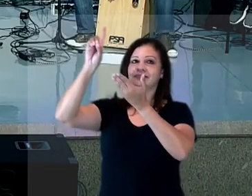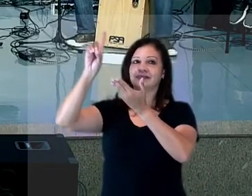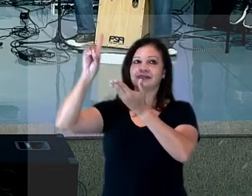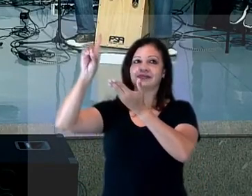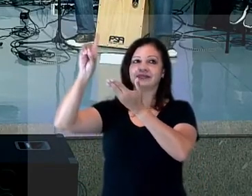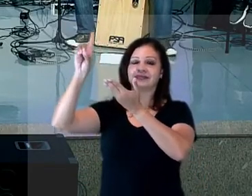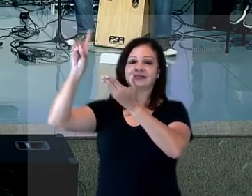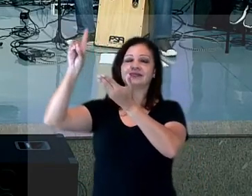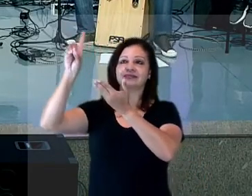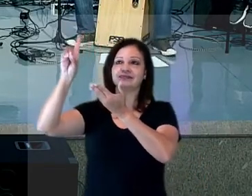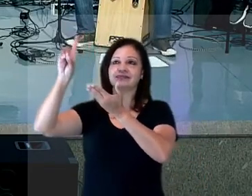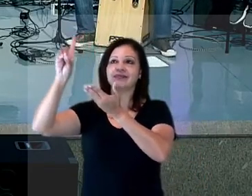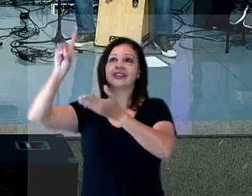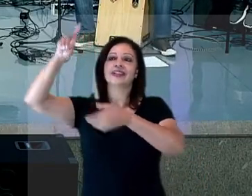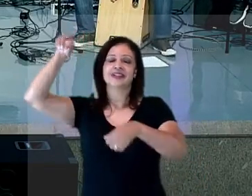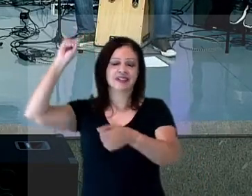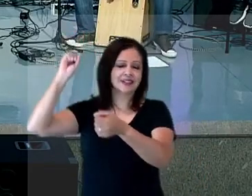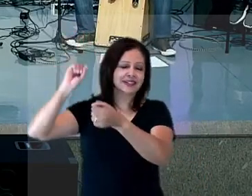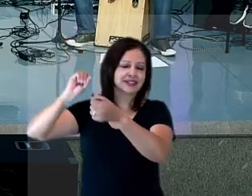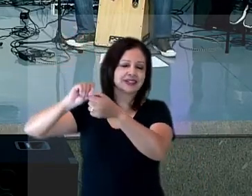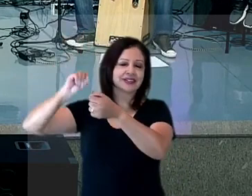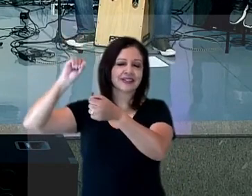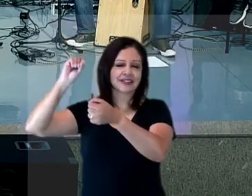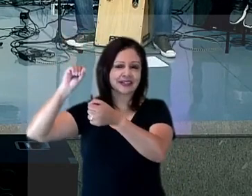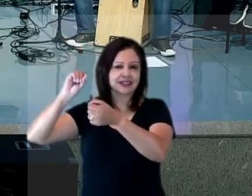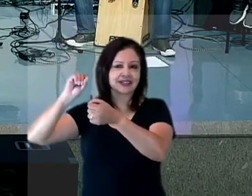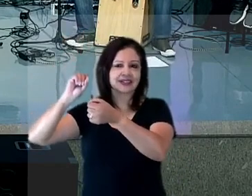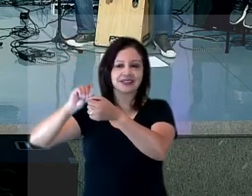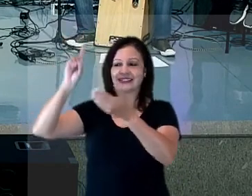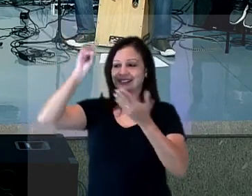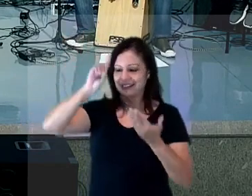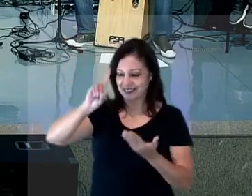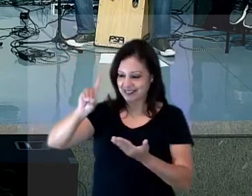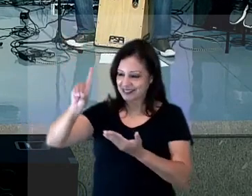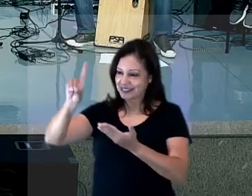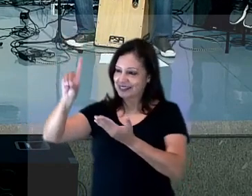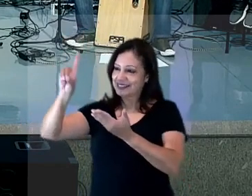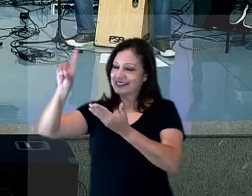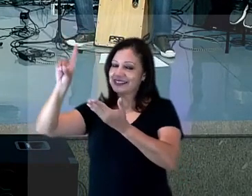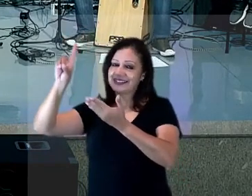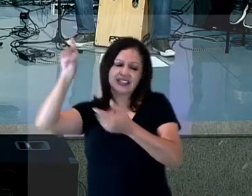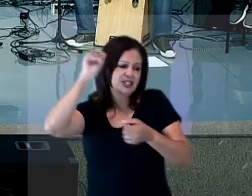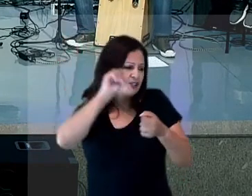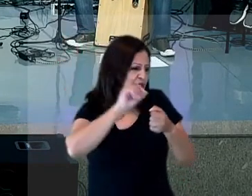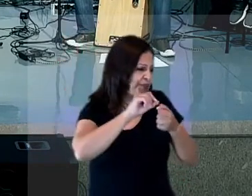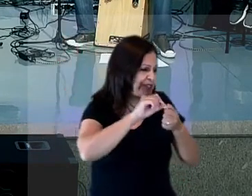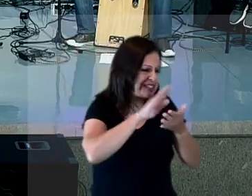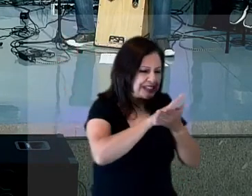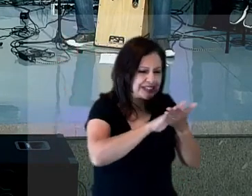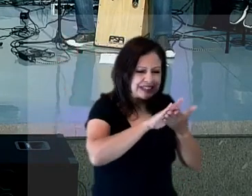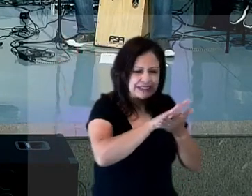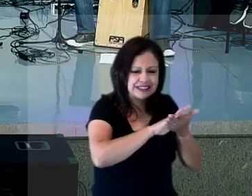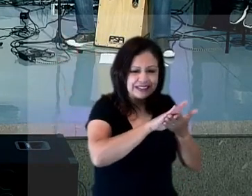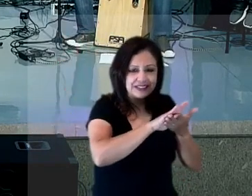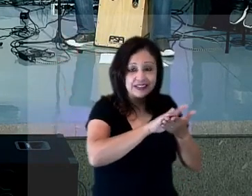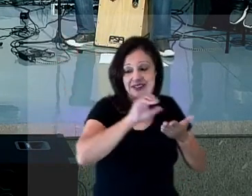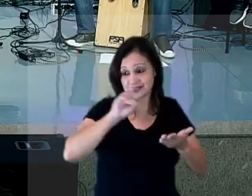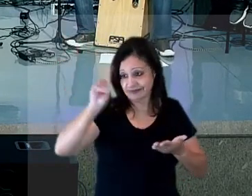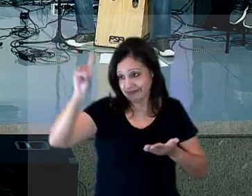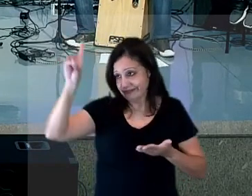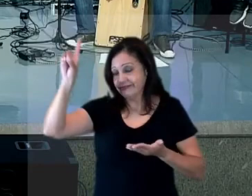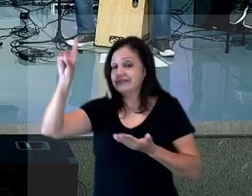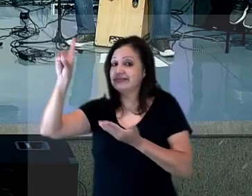louvor. Se Deus fizer, Ele é Deus. Se não fizer, Ele